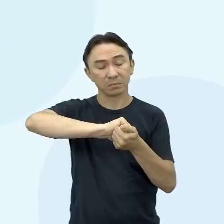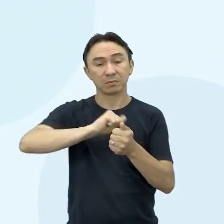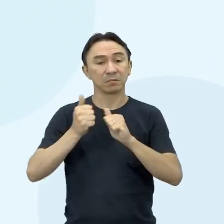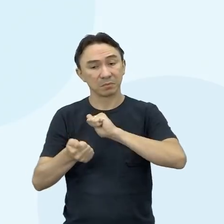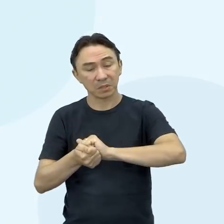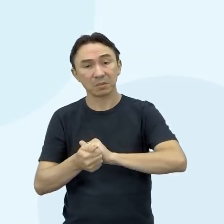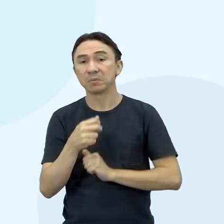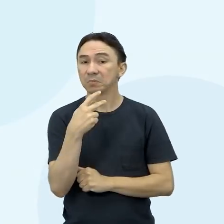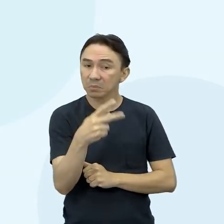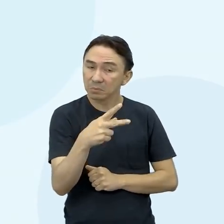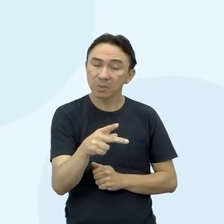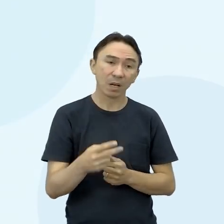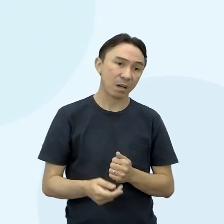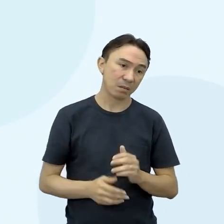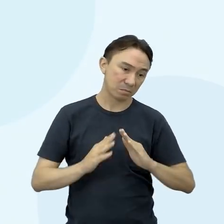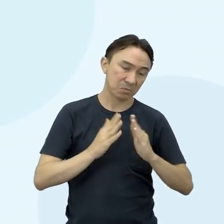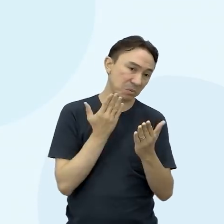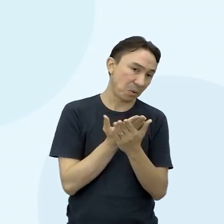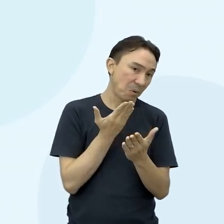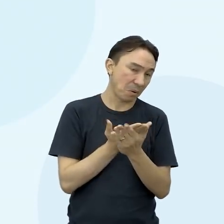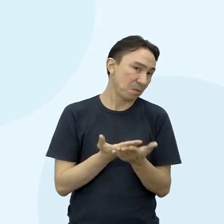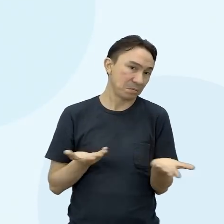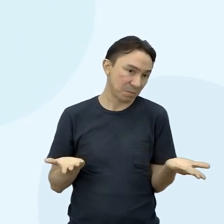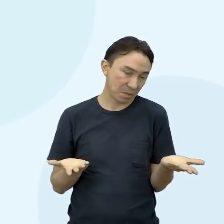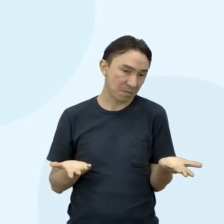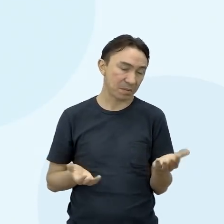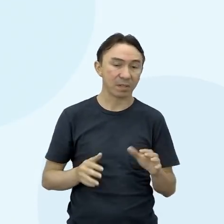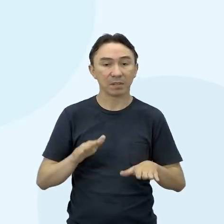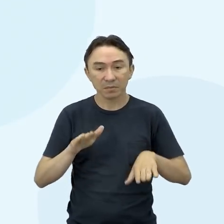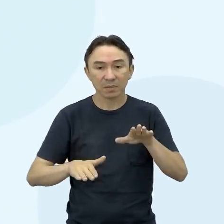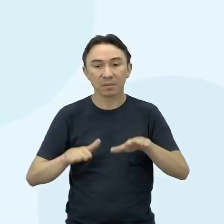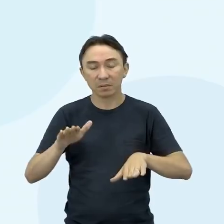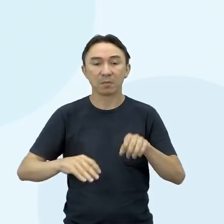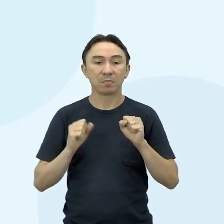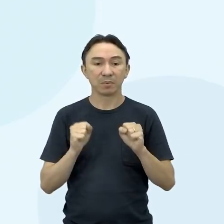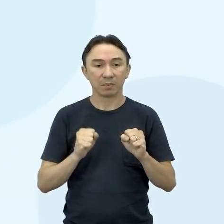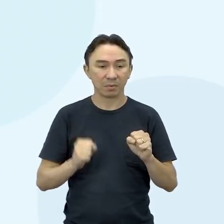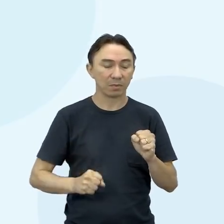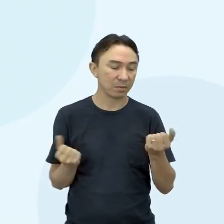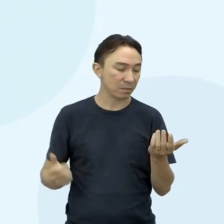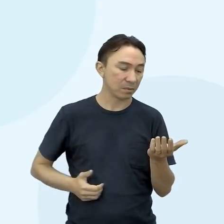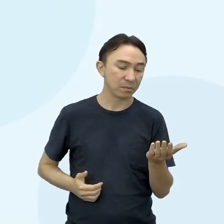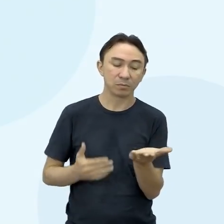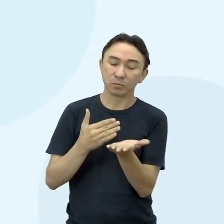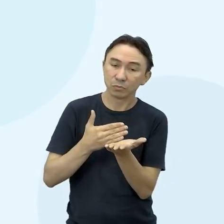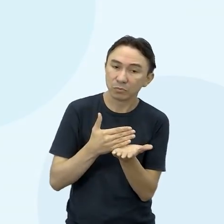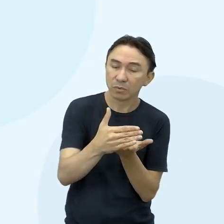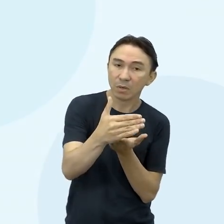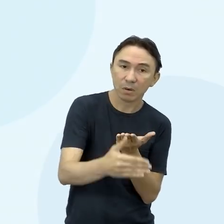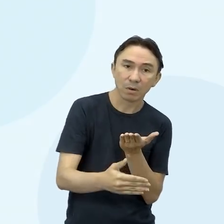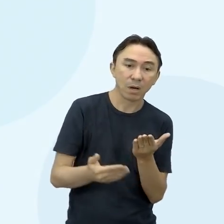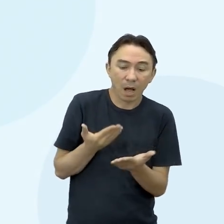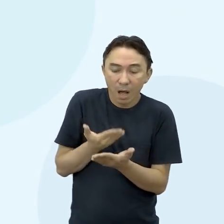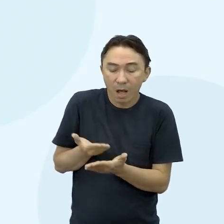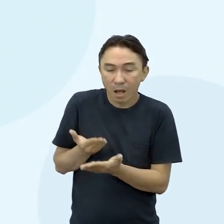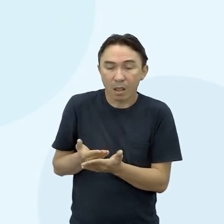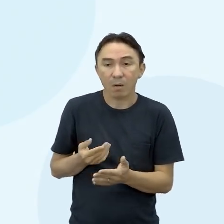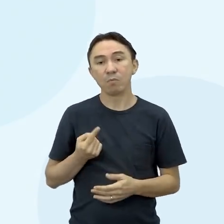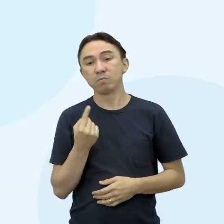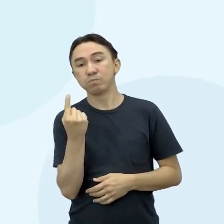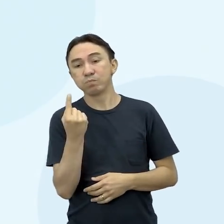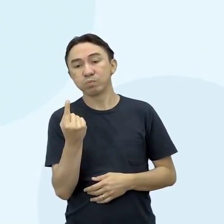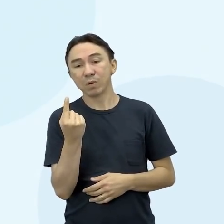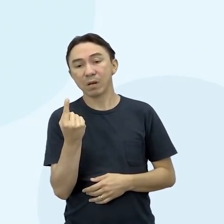Às vezes, você pode fazer a introdução em 1 aula ou em 3 aulas, depende aí da estrutura dos